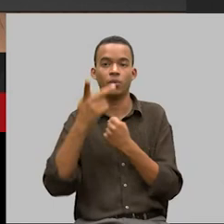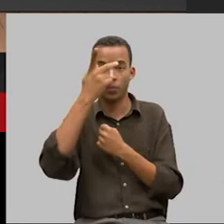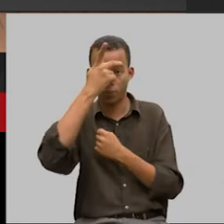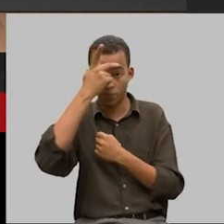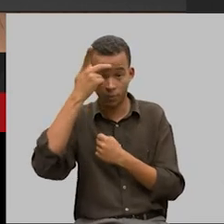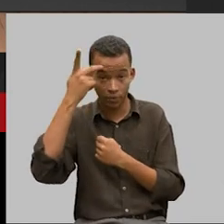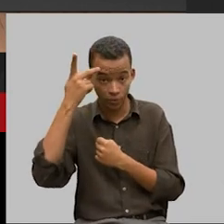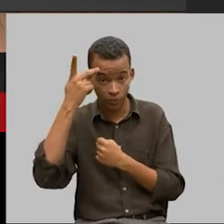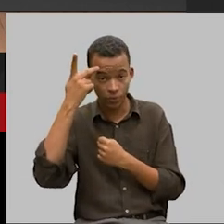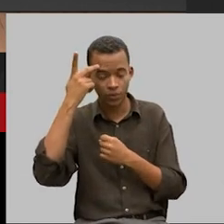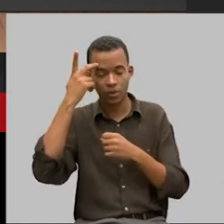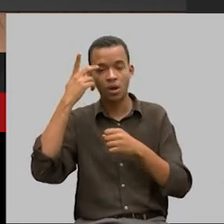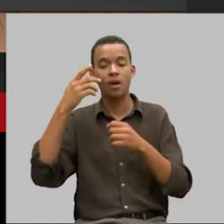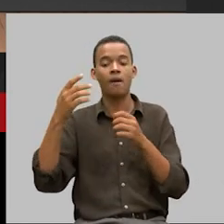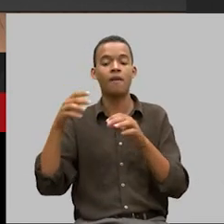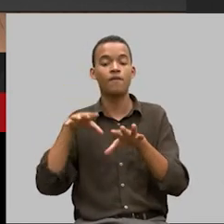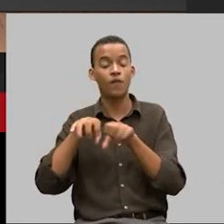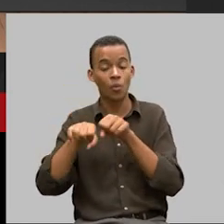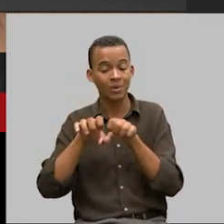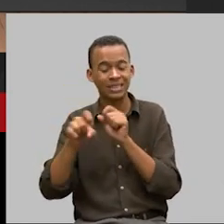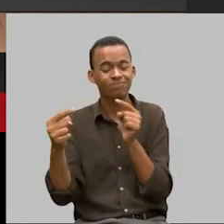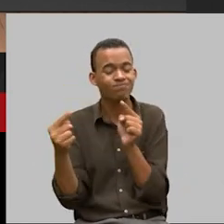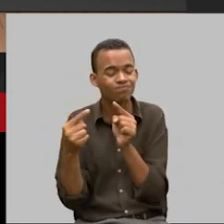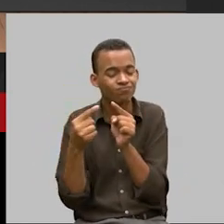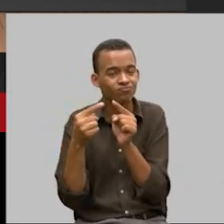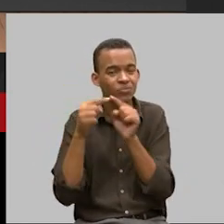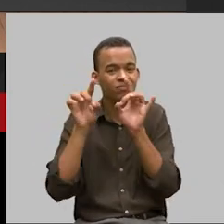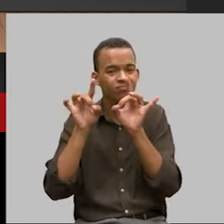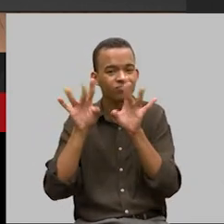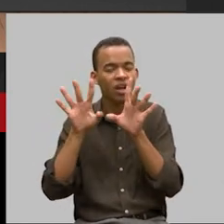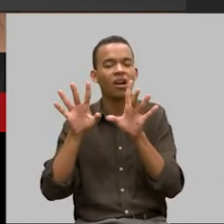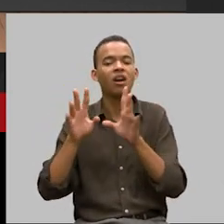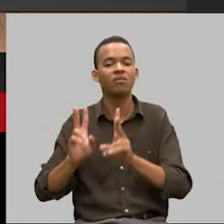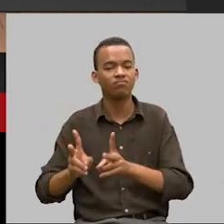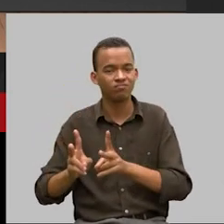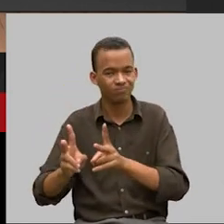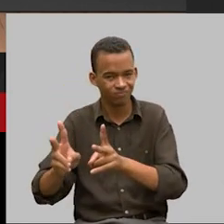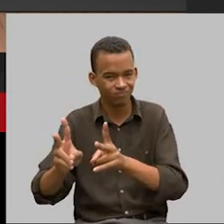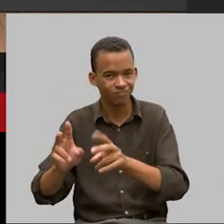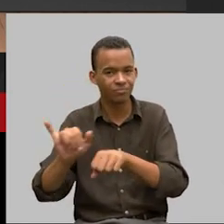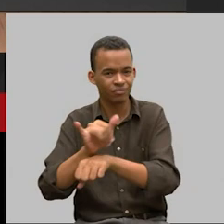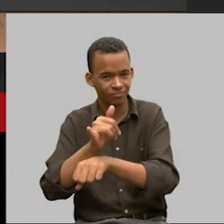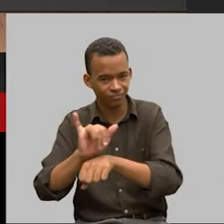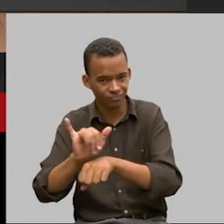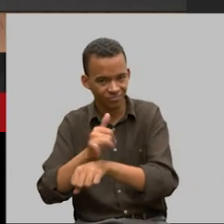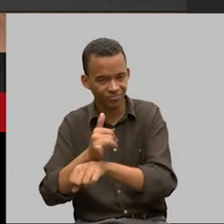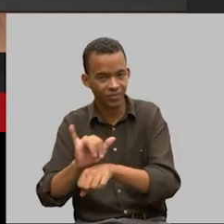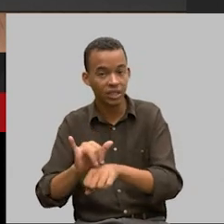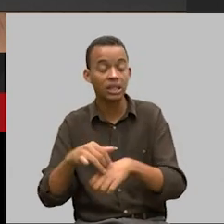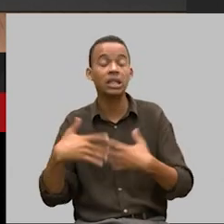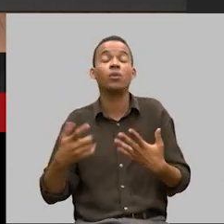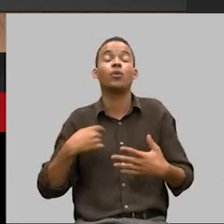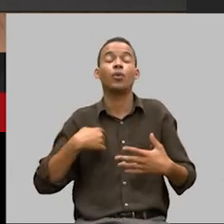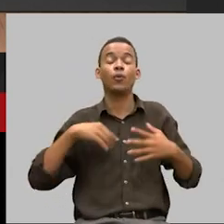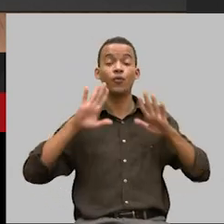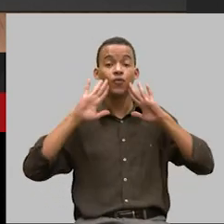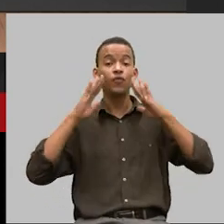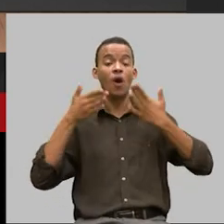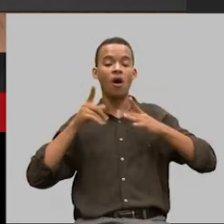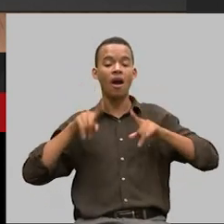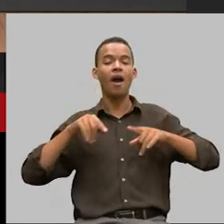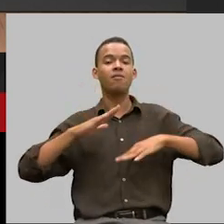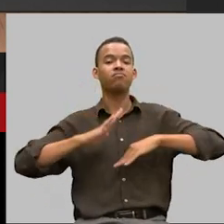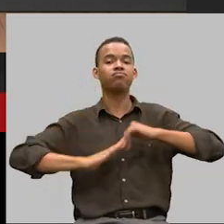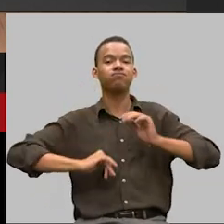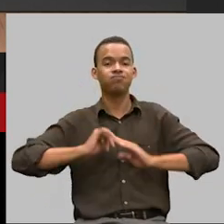carreira essa parte que eu quero a outra parte já tem o que eu quero é a tática a meta tá posta